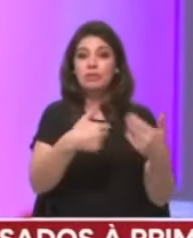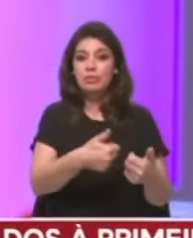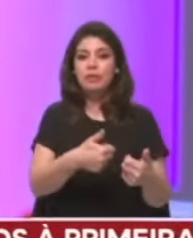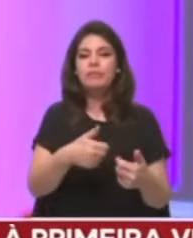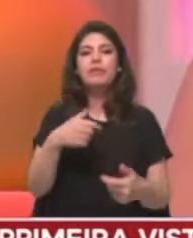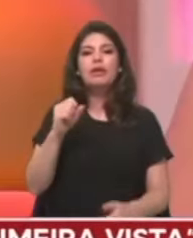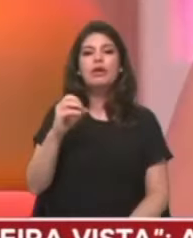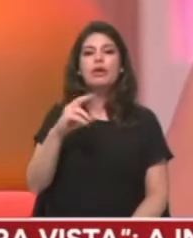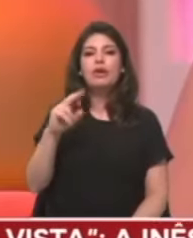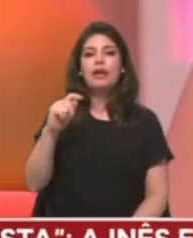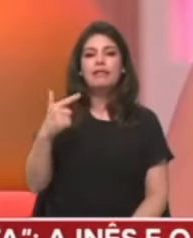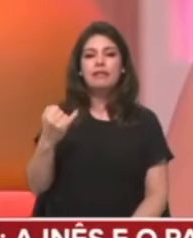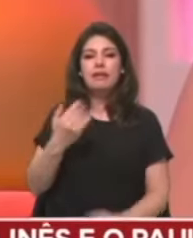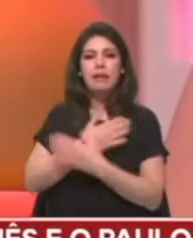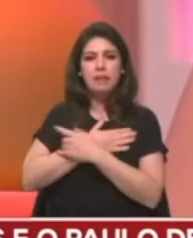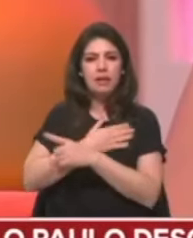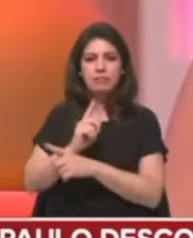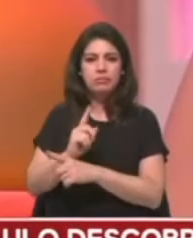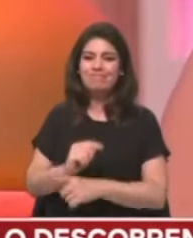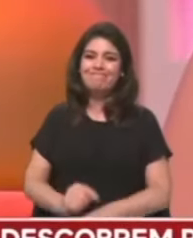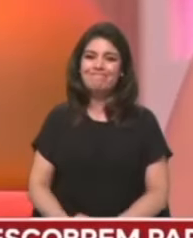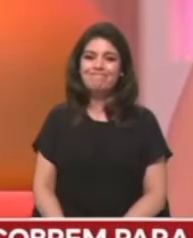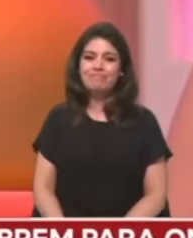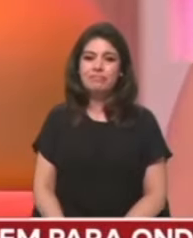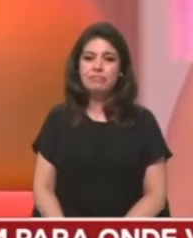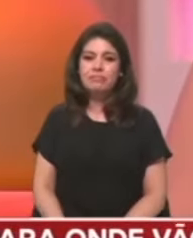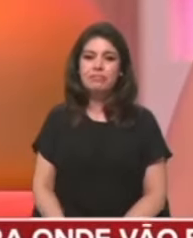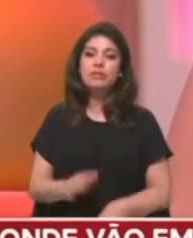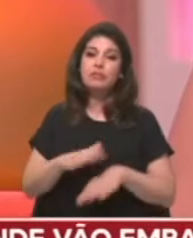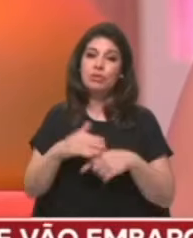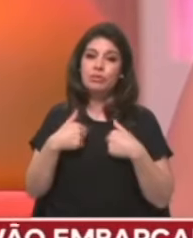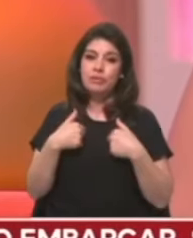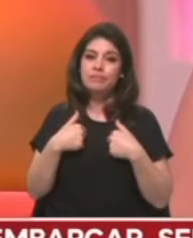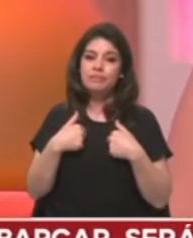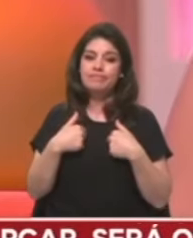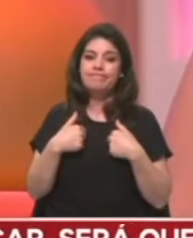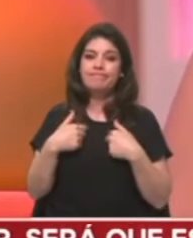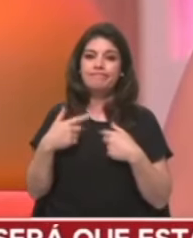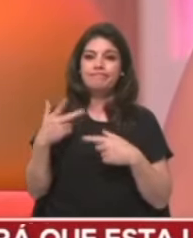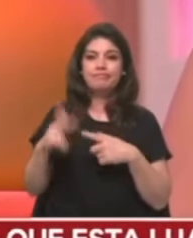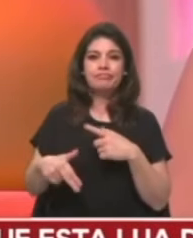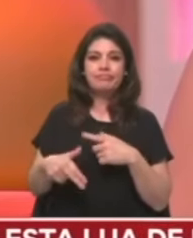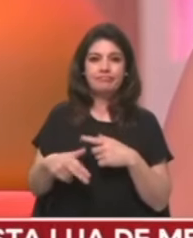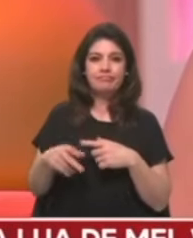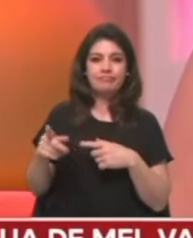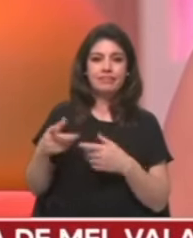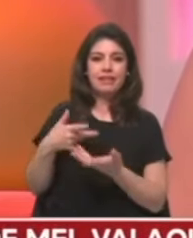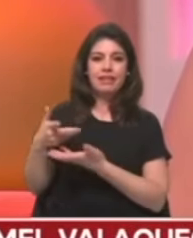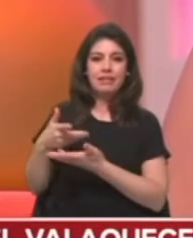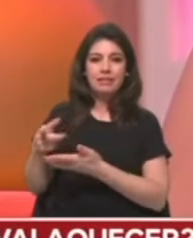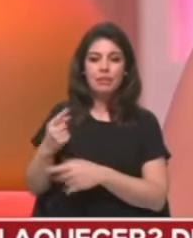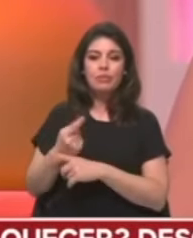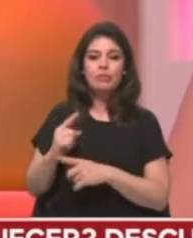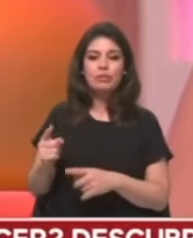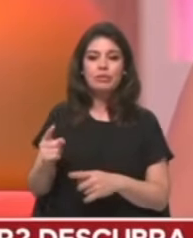Com a amiga da Goretti? Não, na verdade não, porque, mas isso foi mais pela minha parte que eu quebrei o laço, porque realmente